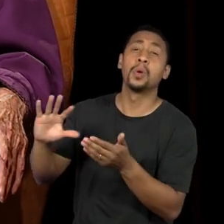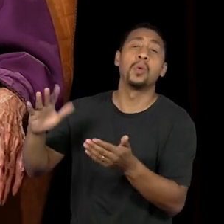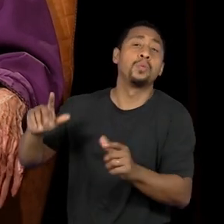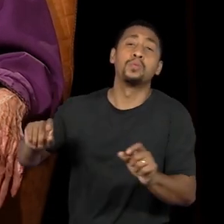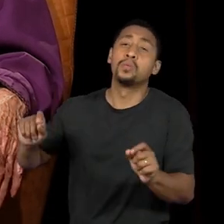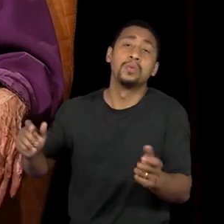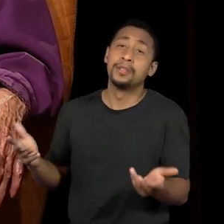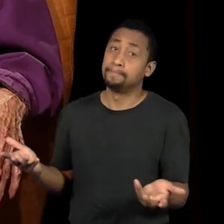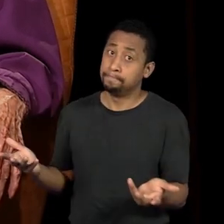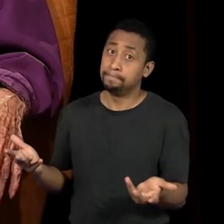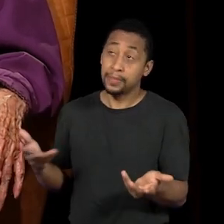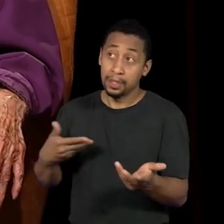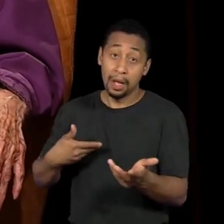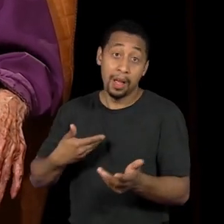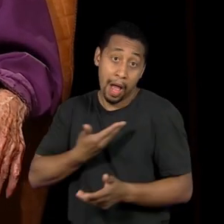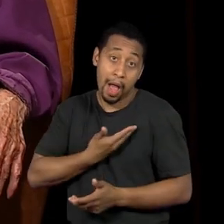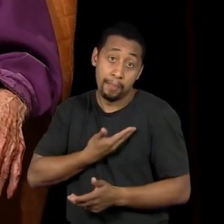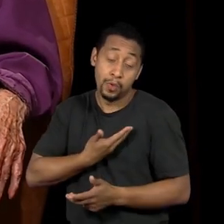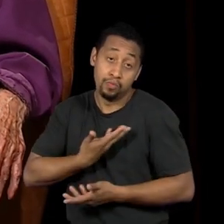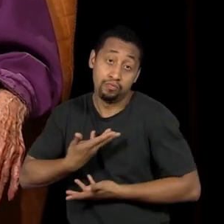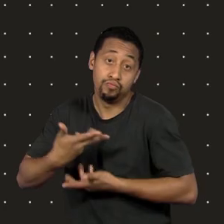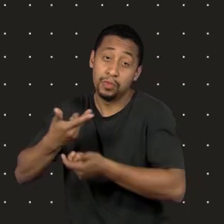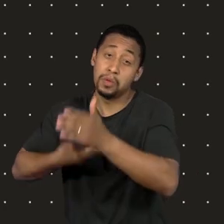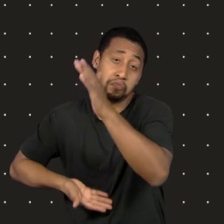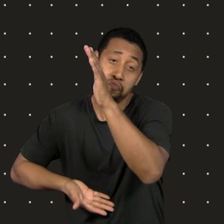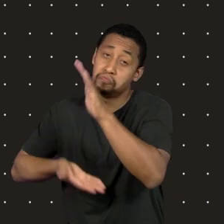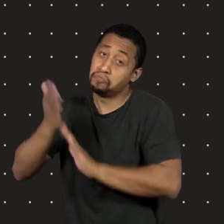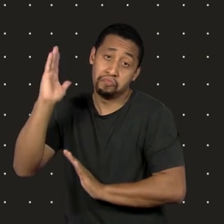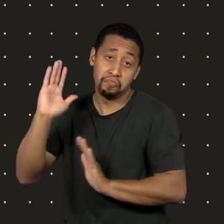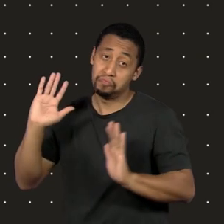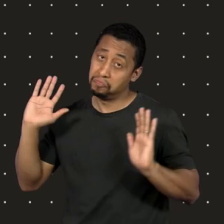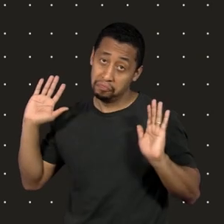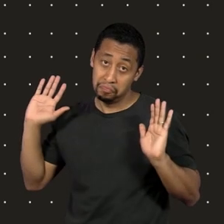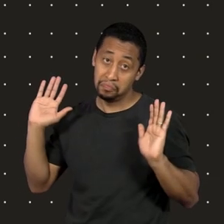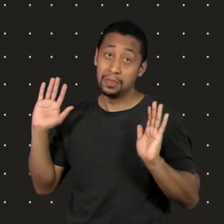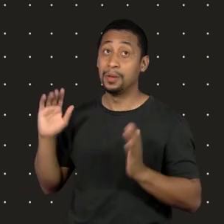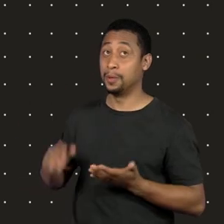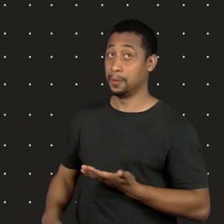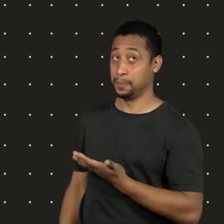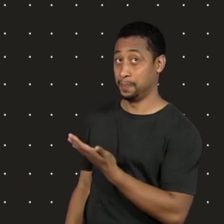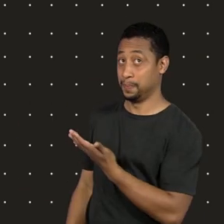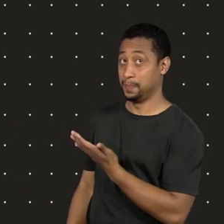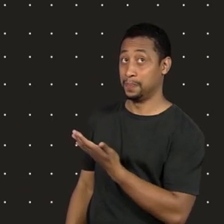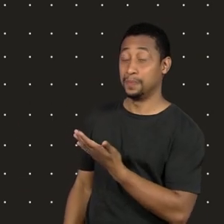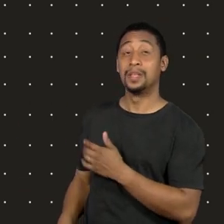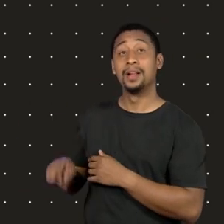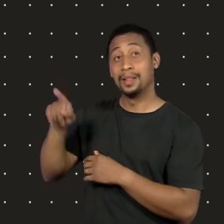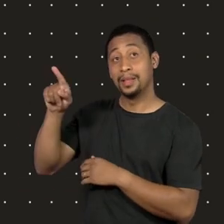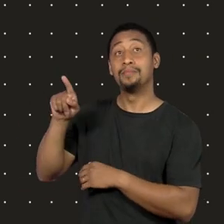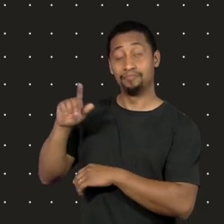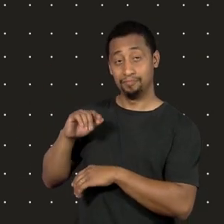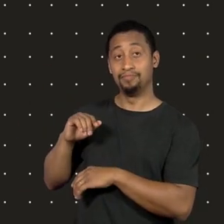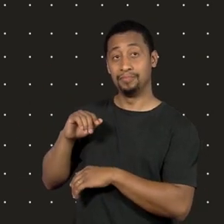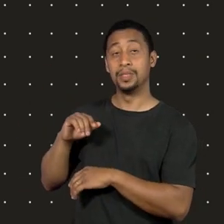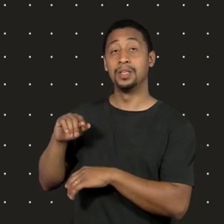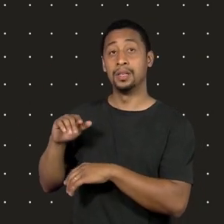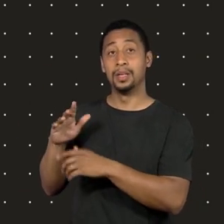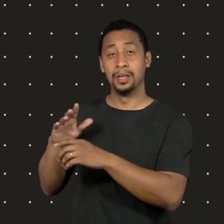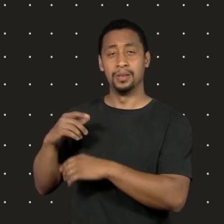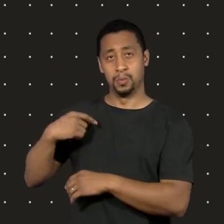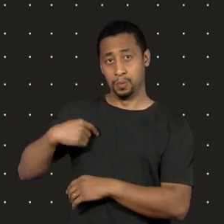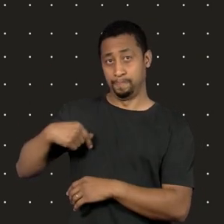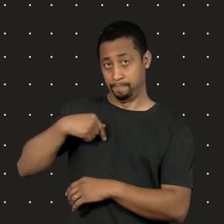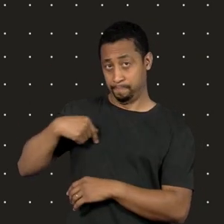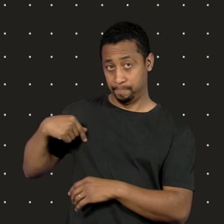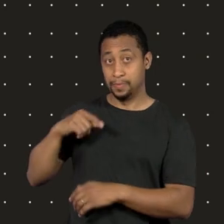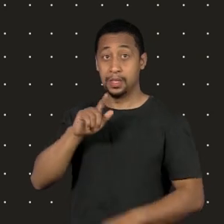E fui. E fui convidado para ir para Genebra, na Suíça, onde dançava uma outra